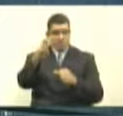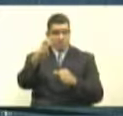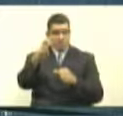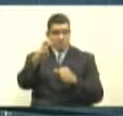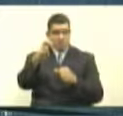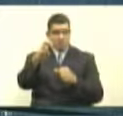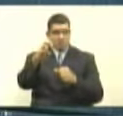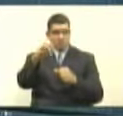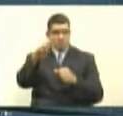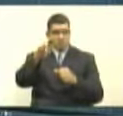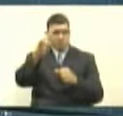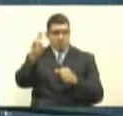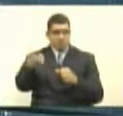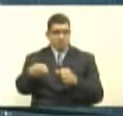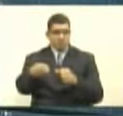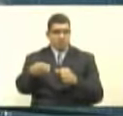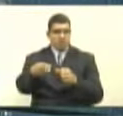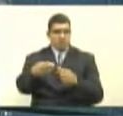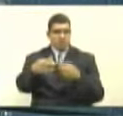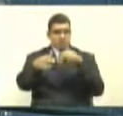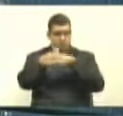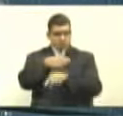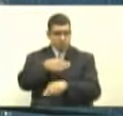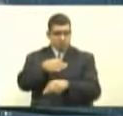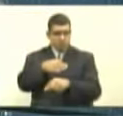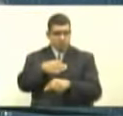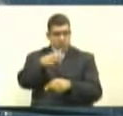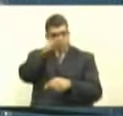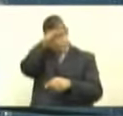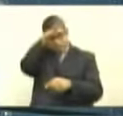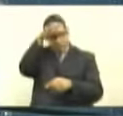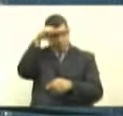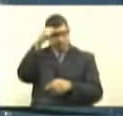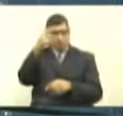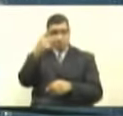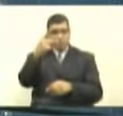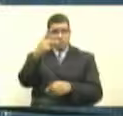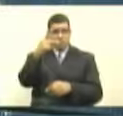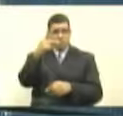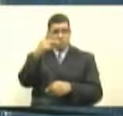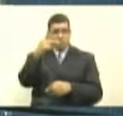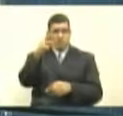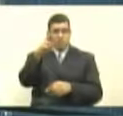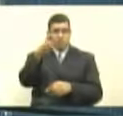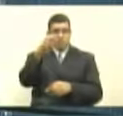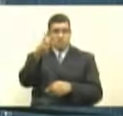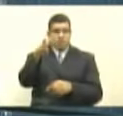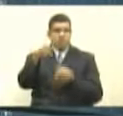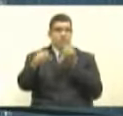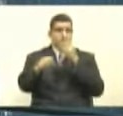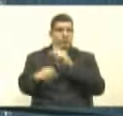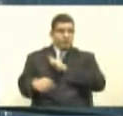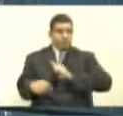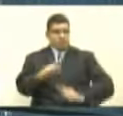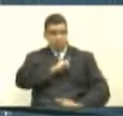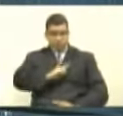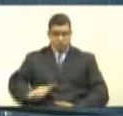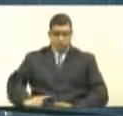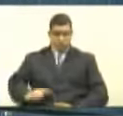milhões de reais do fundo da Amazonprev, deputado Zé Ricardo. E o governador Omar